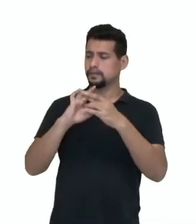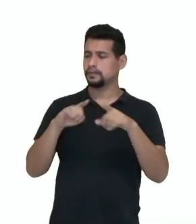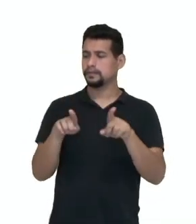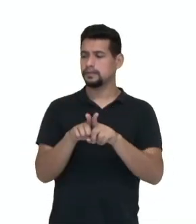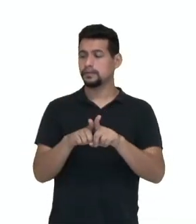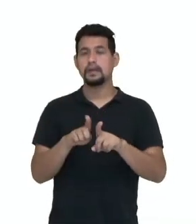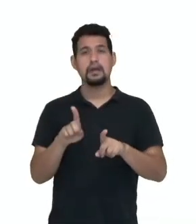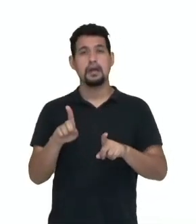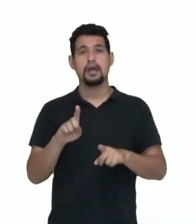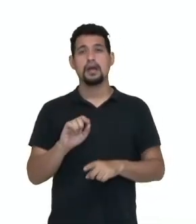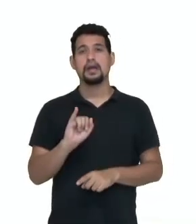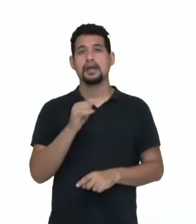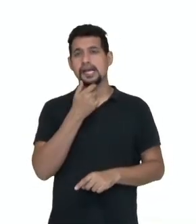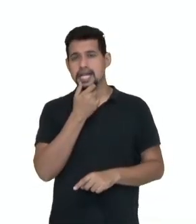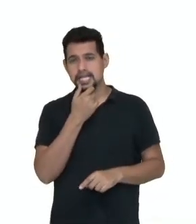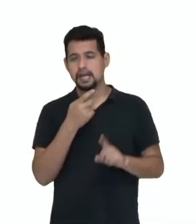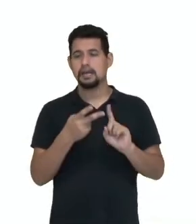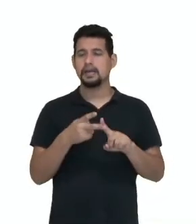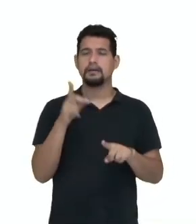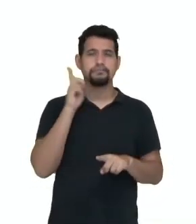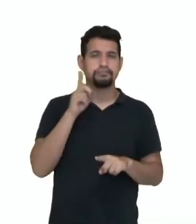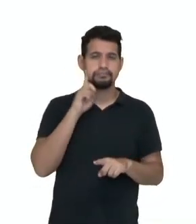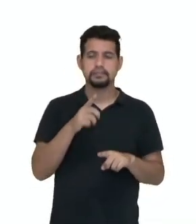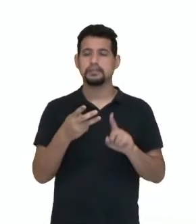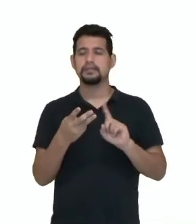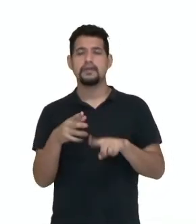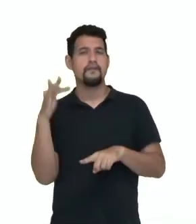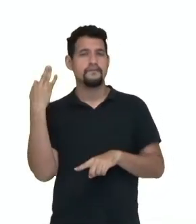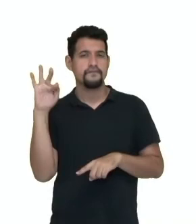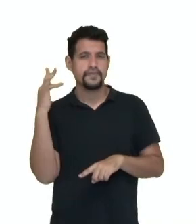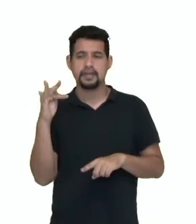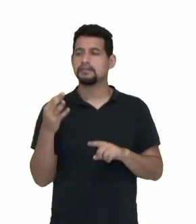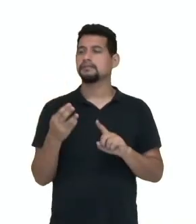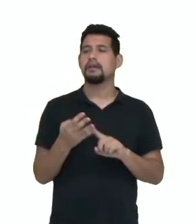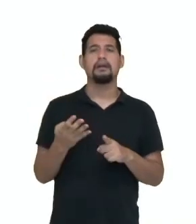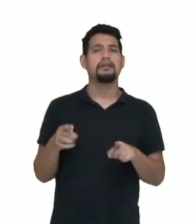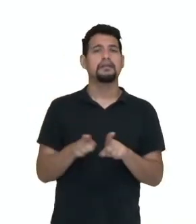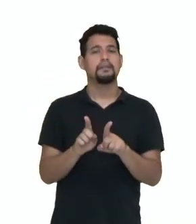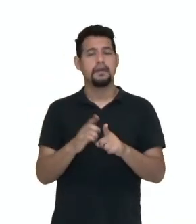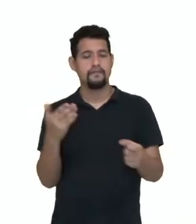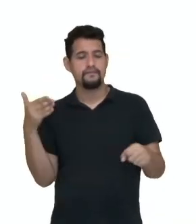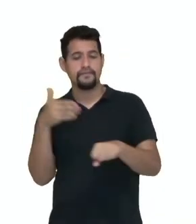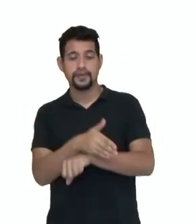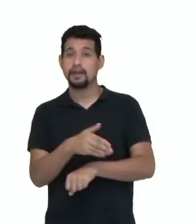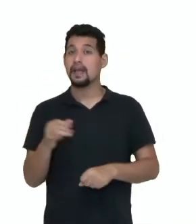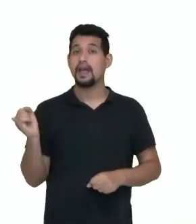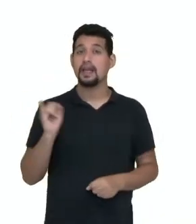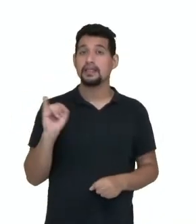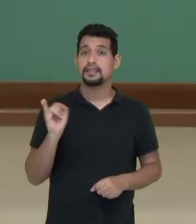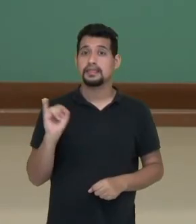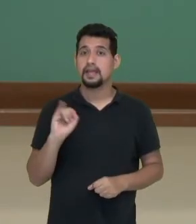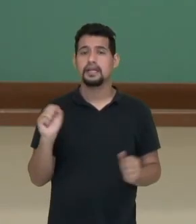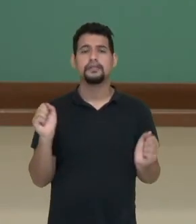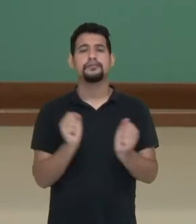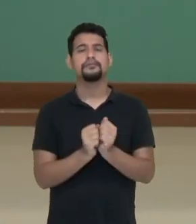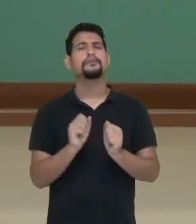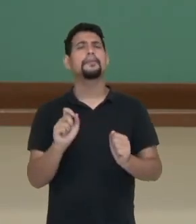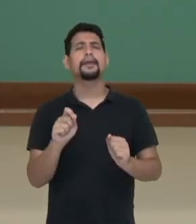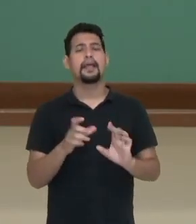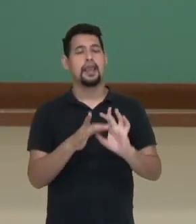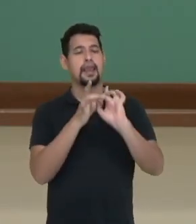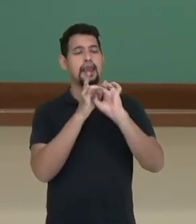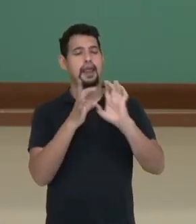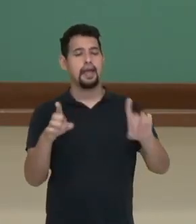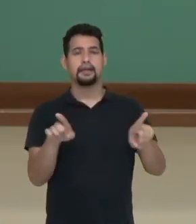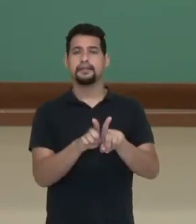é, Inglaterra, Estados Unidos, França, invadiu a Itália justamente para a